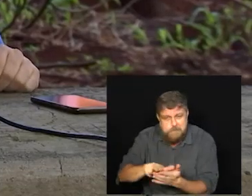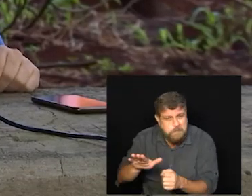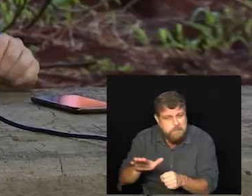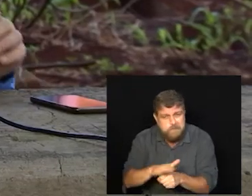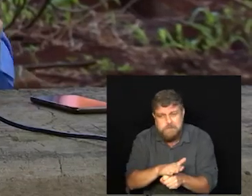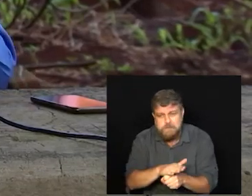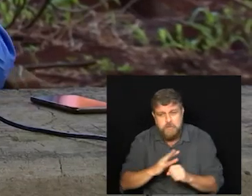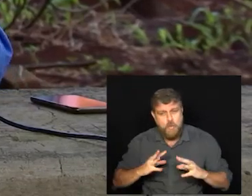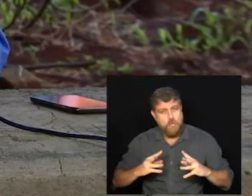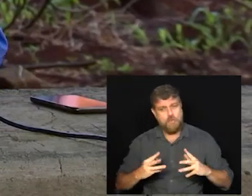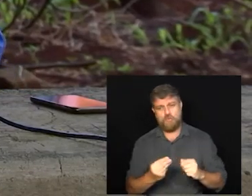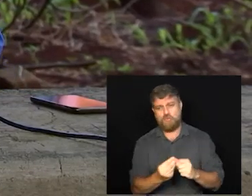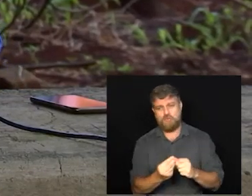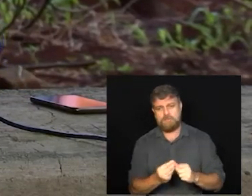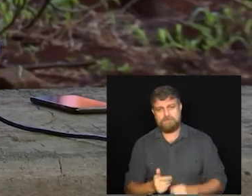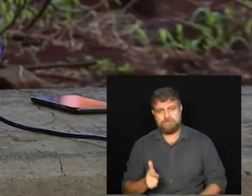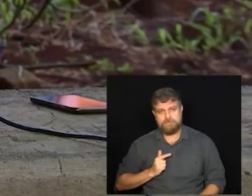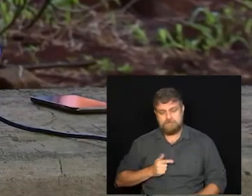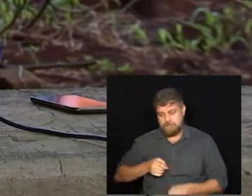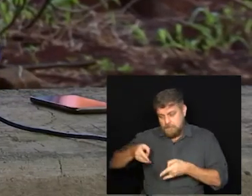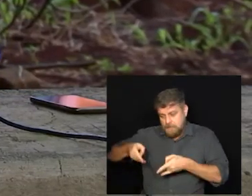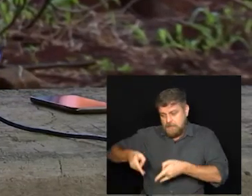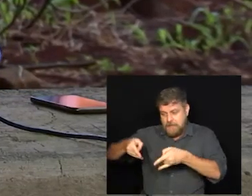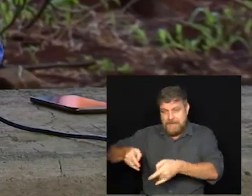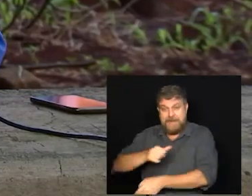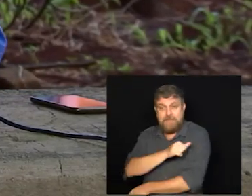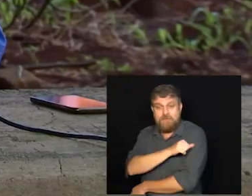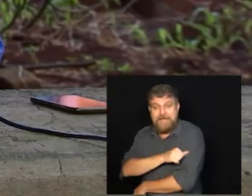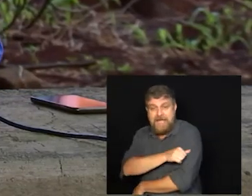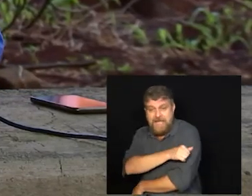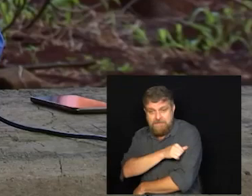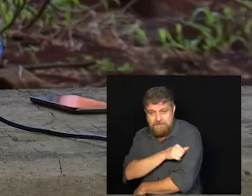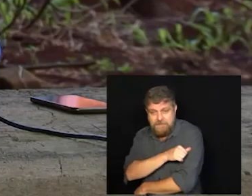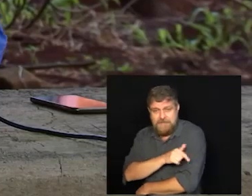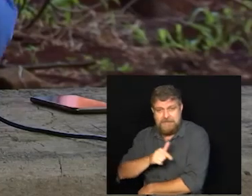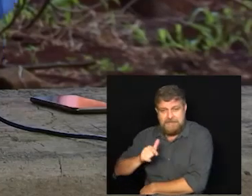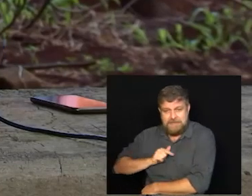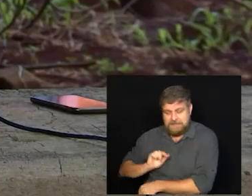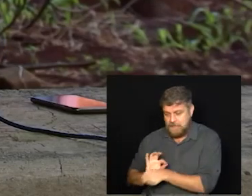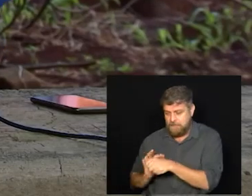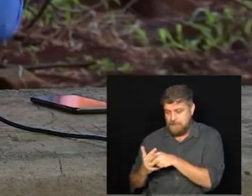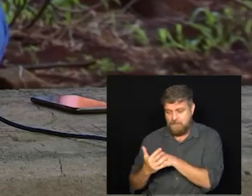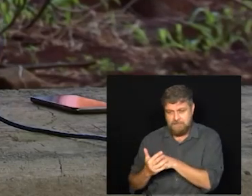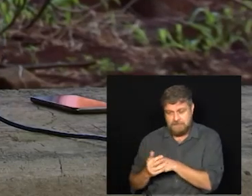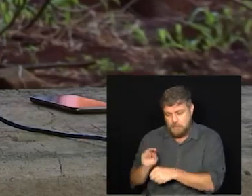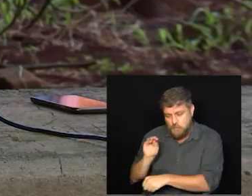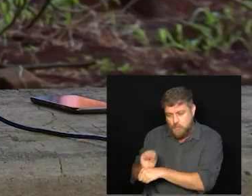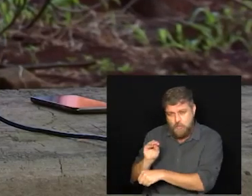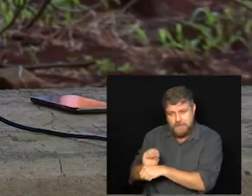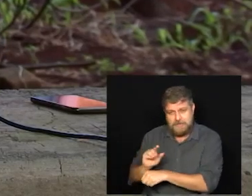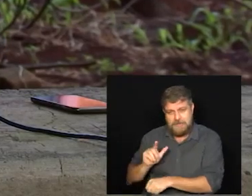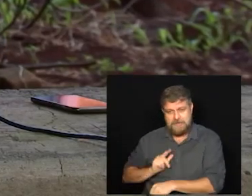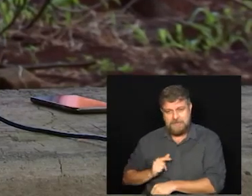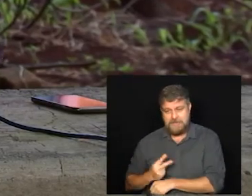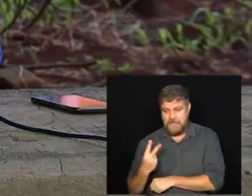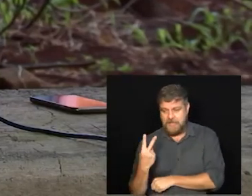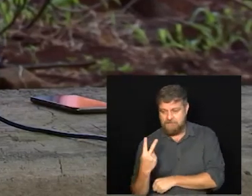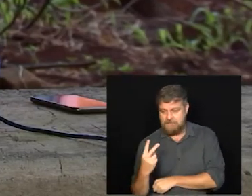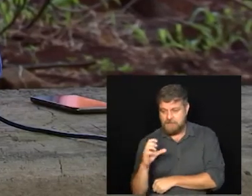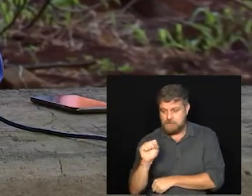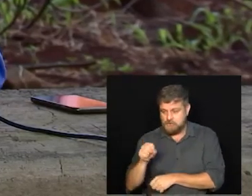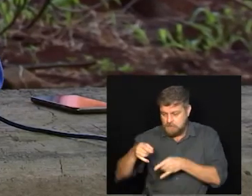ocupação. De enfermaria destinada para Covid, nós temos 28